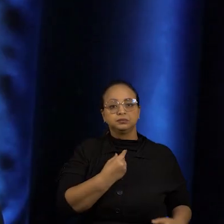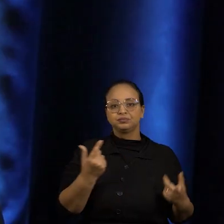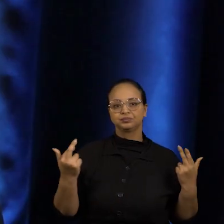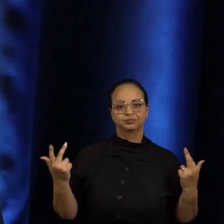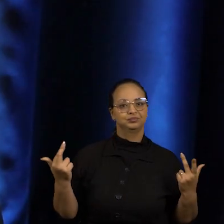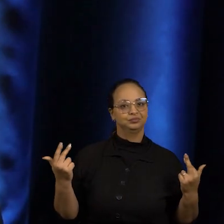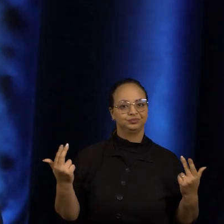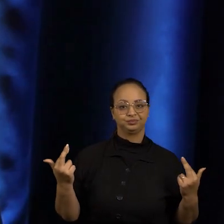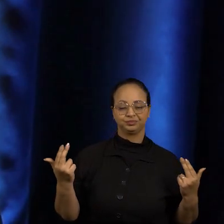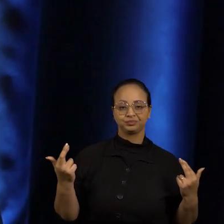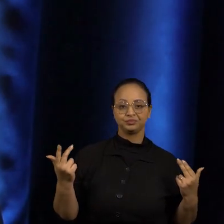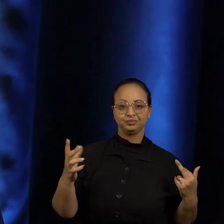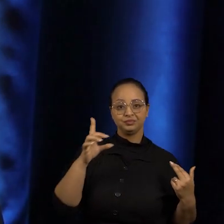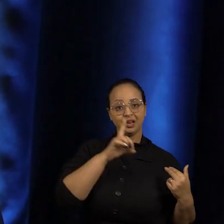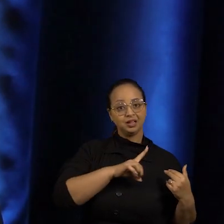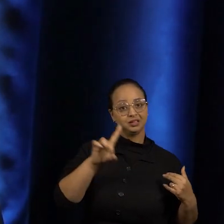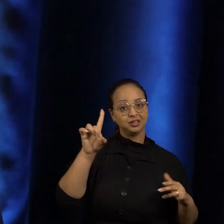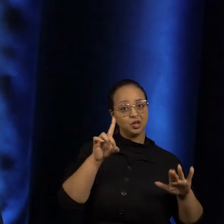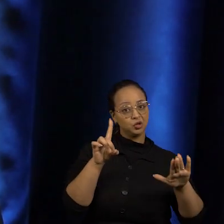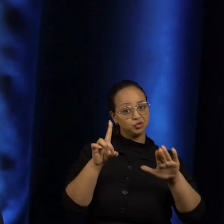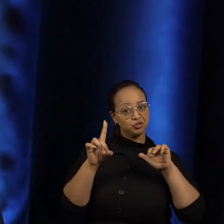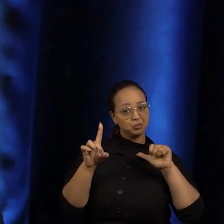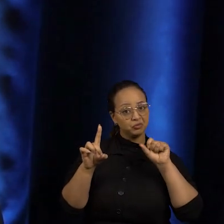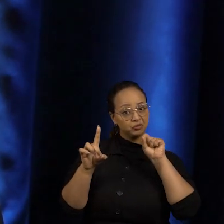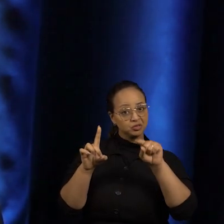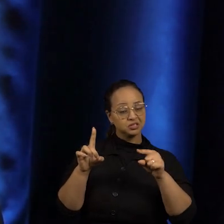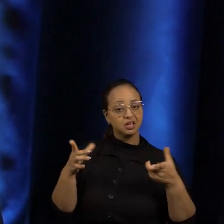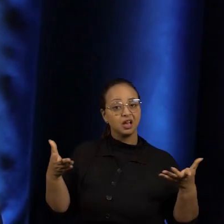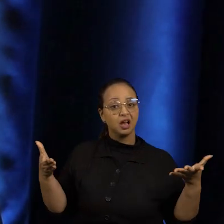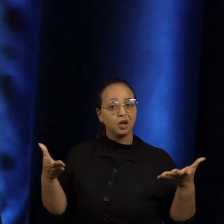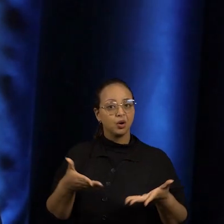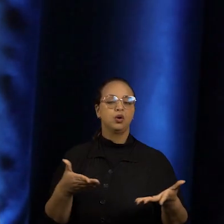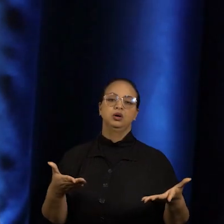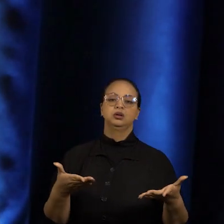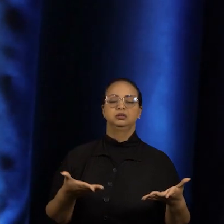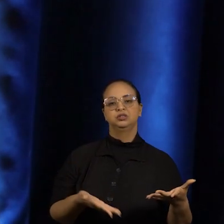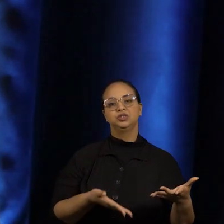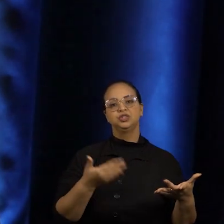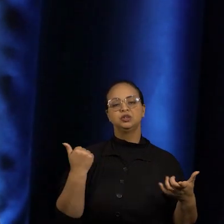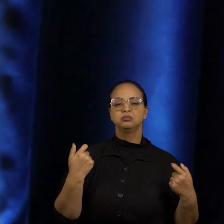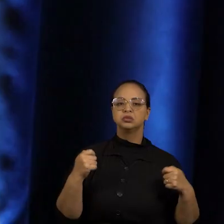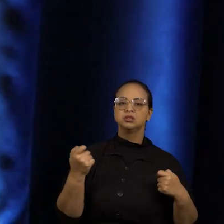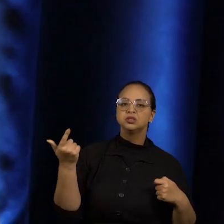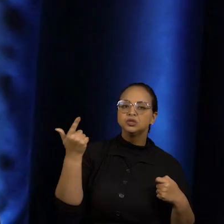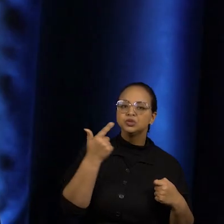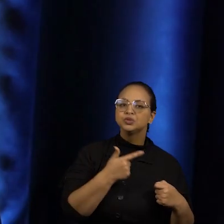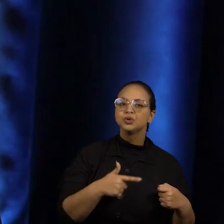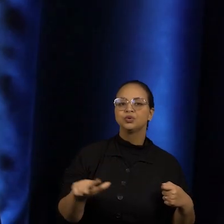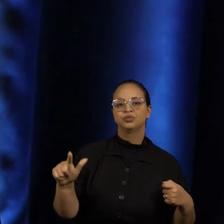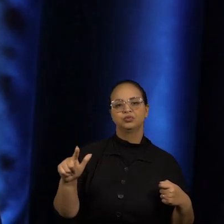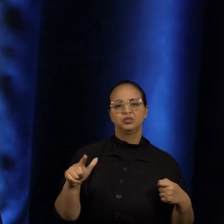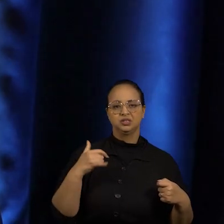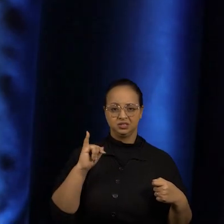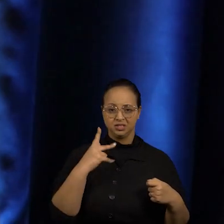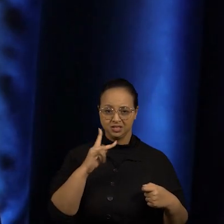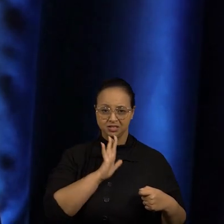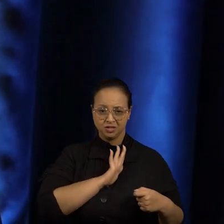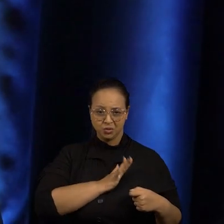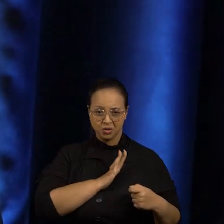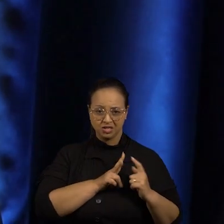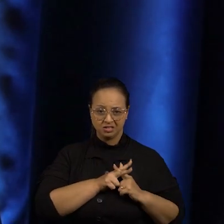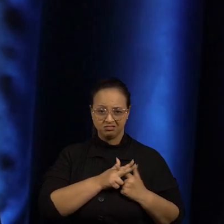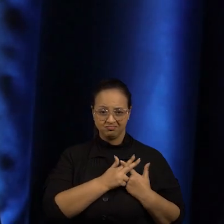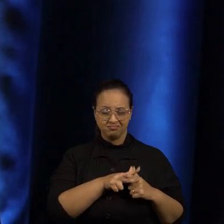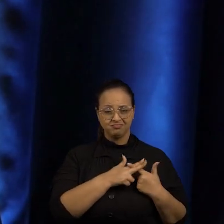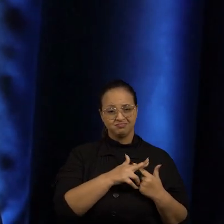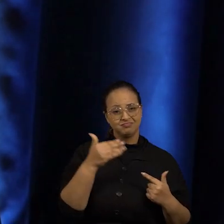que o Senhor faz hoje a você. Deus quer te convidar para reedificar o altar que está em ruínas. O altar